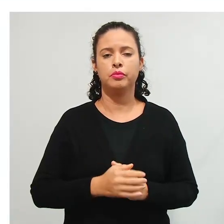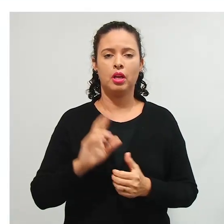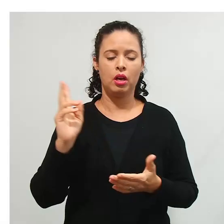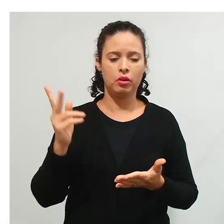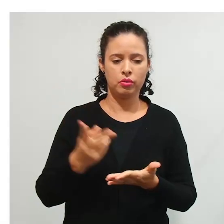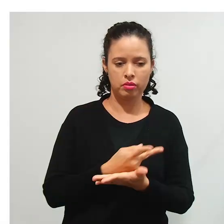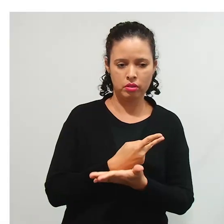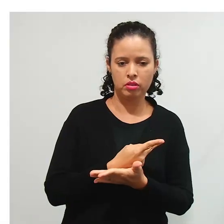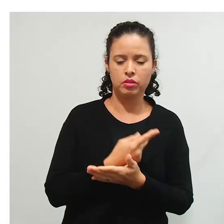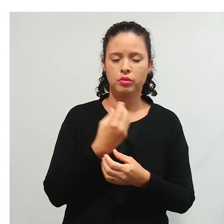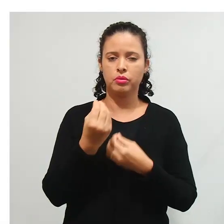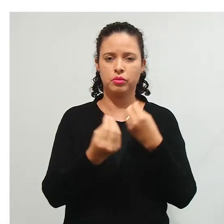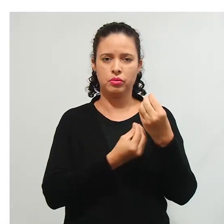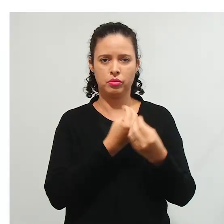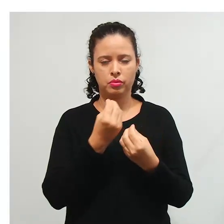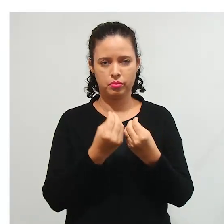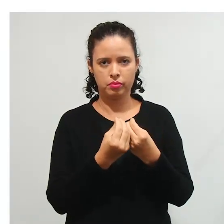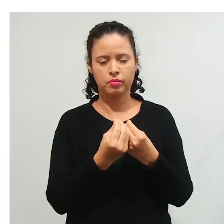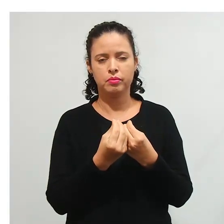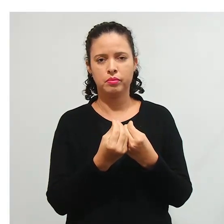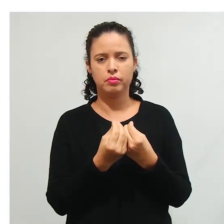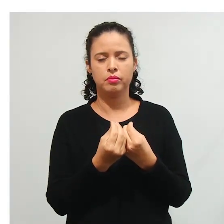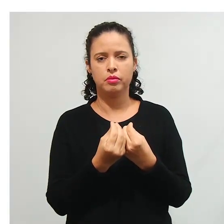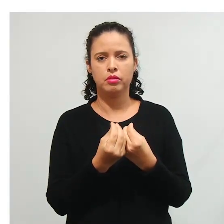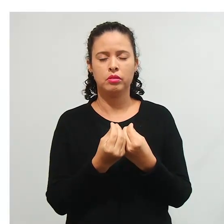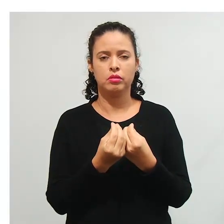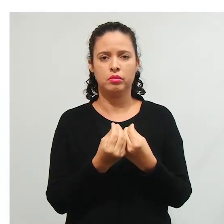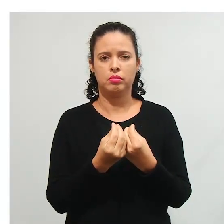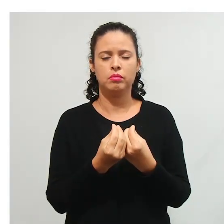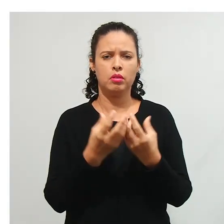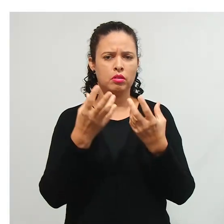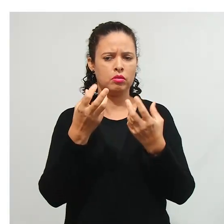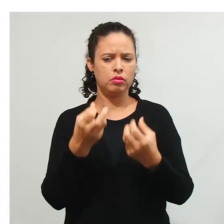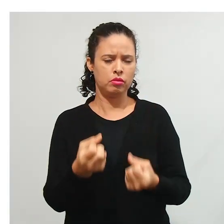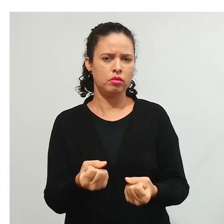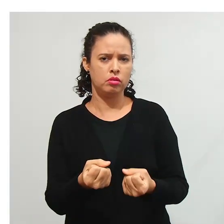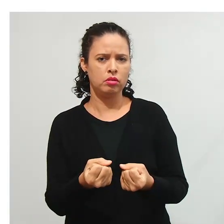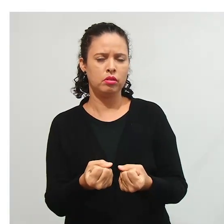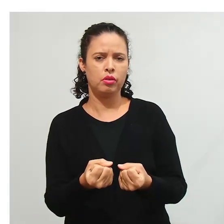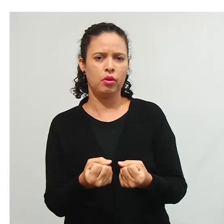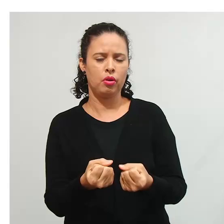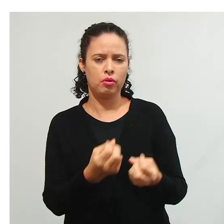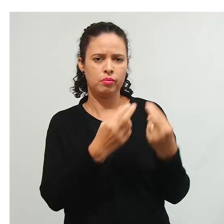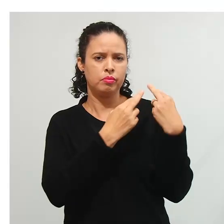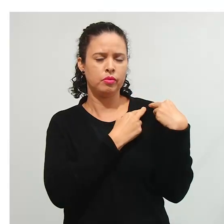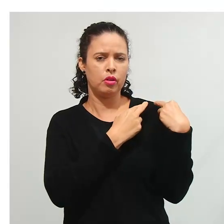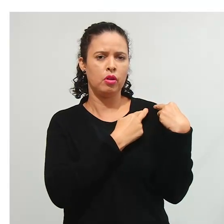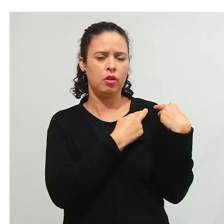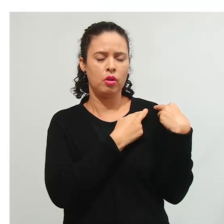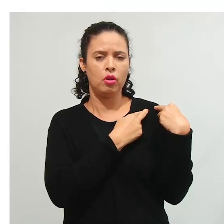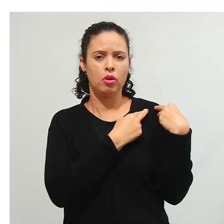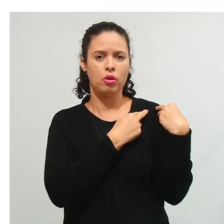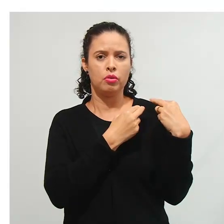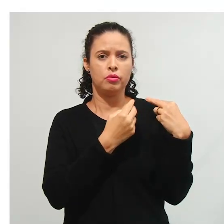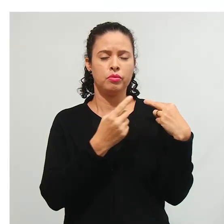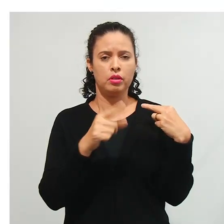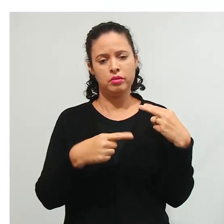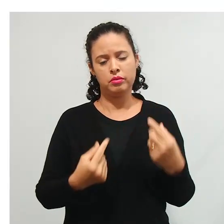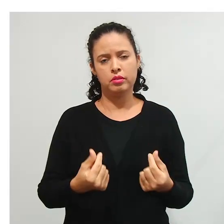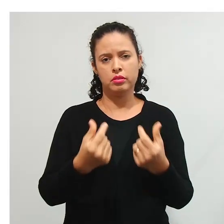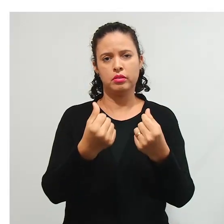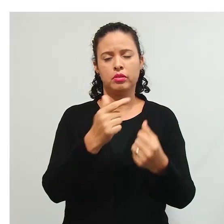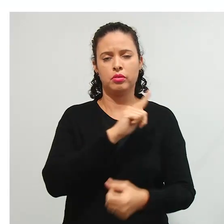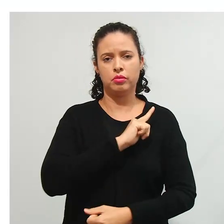ela acontece como? Então, para assumir qualquer compromisso de ordem financeira, o governo deve ter